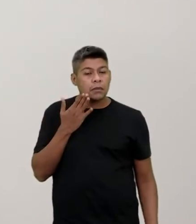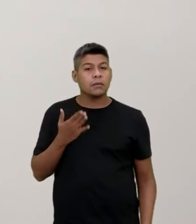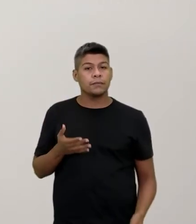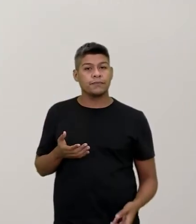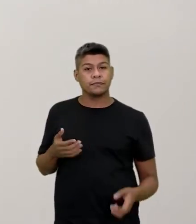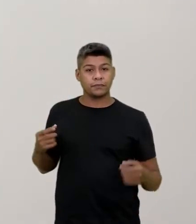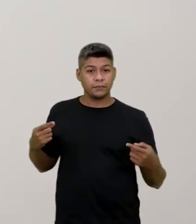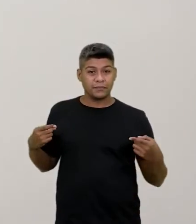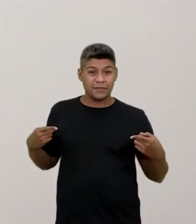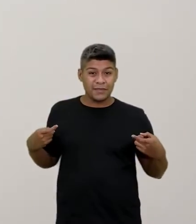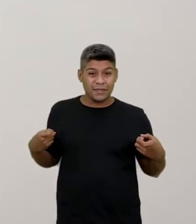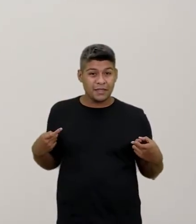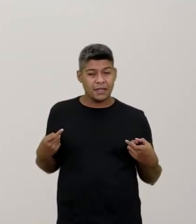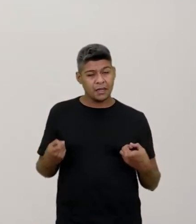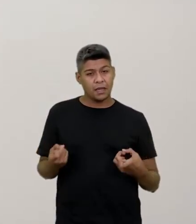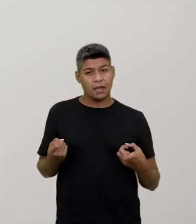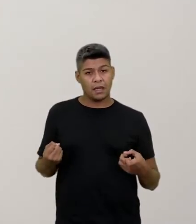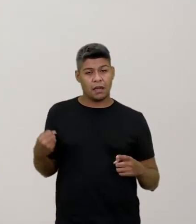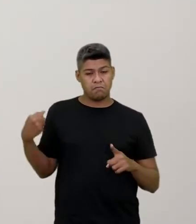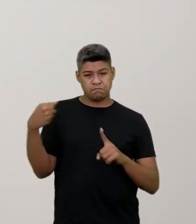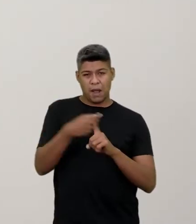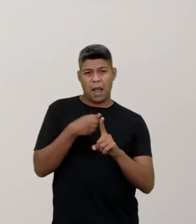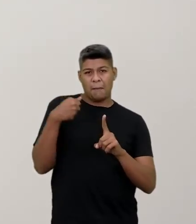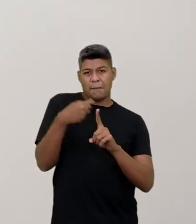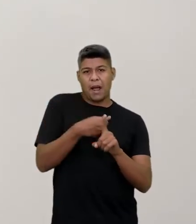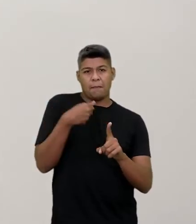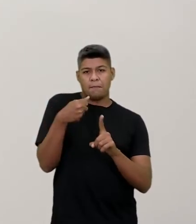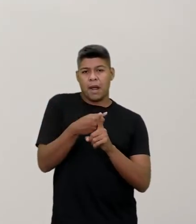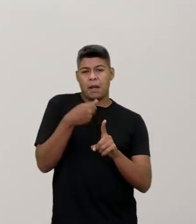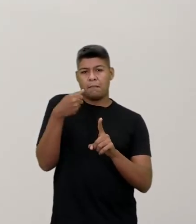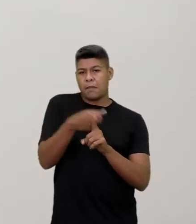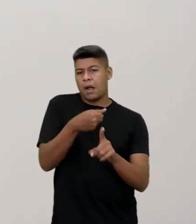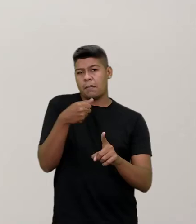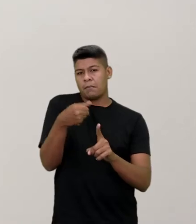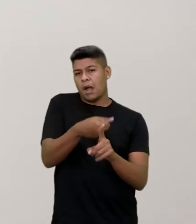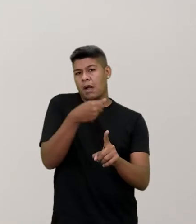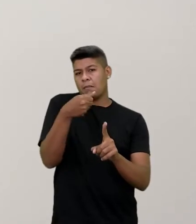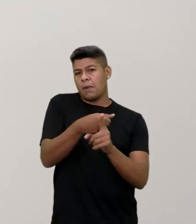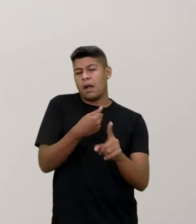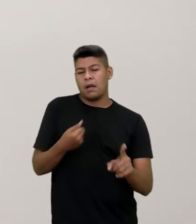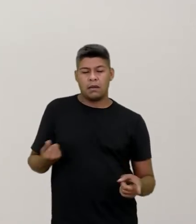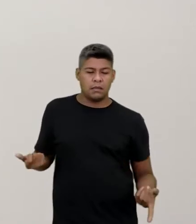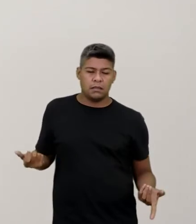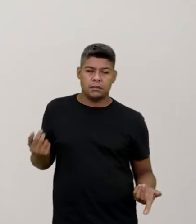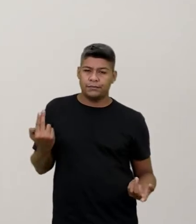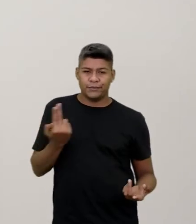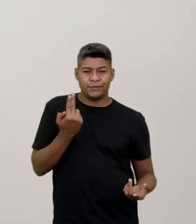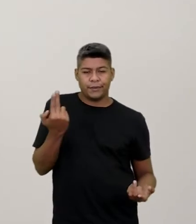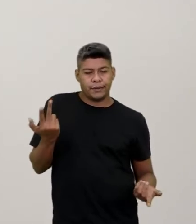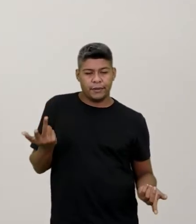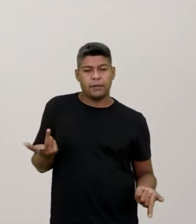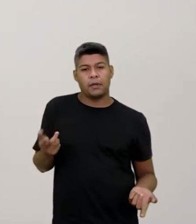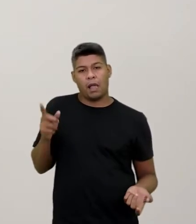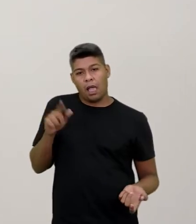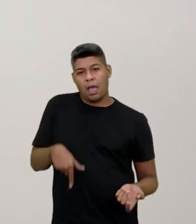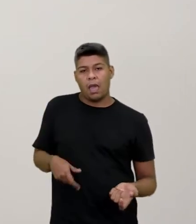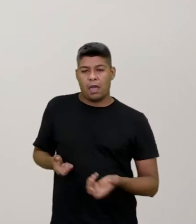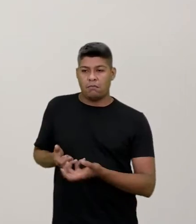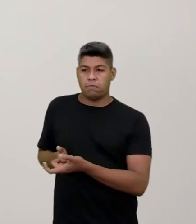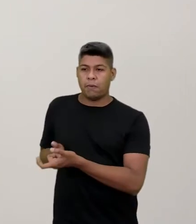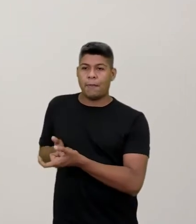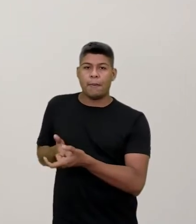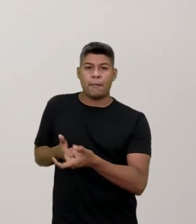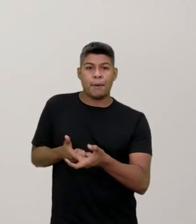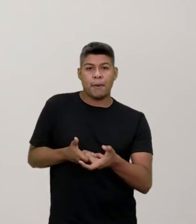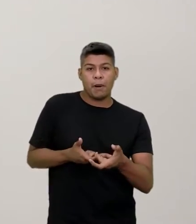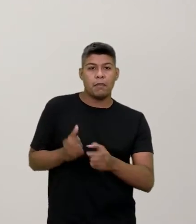agora já nem é tão comum, né? Então, perde até contemporaneamente esse sentido de arte marcial,